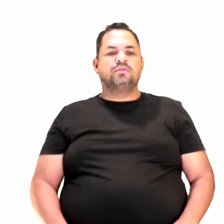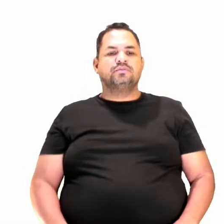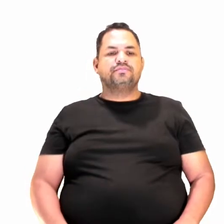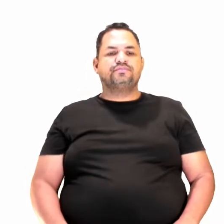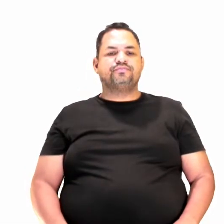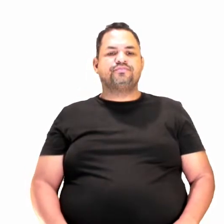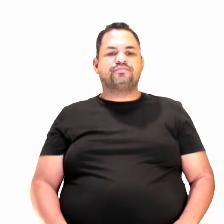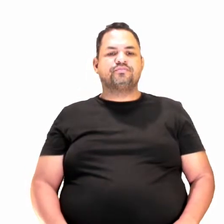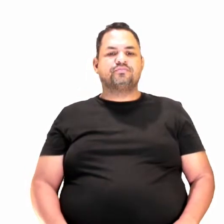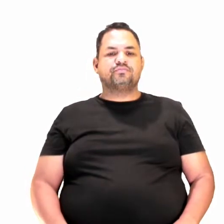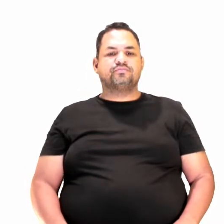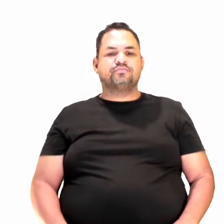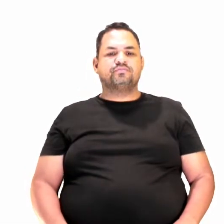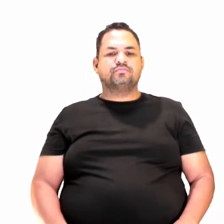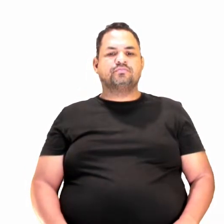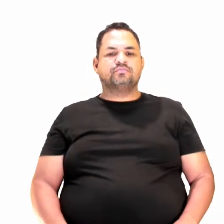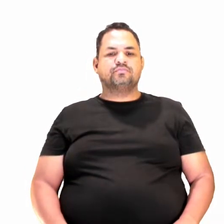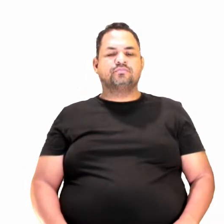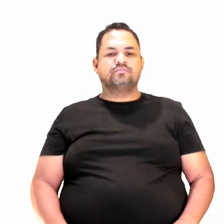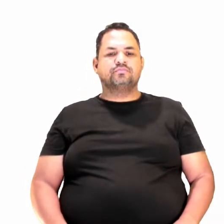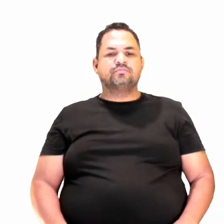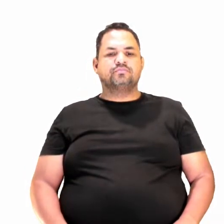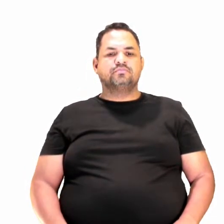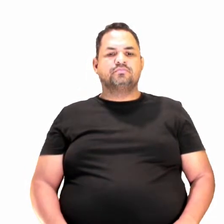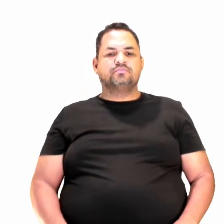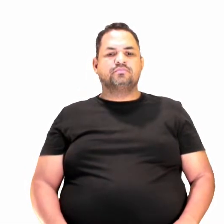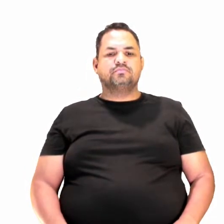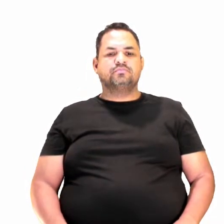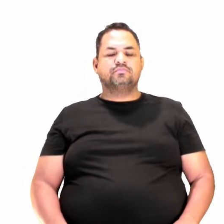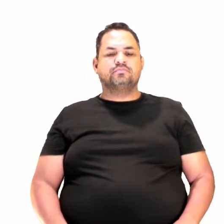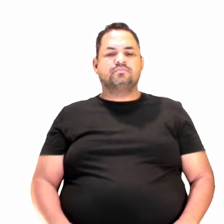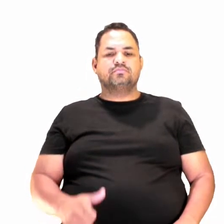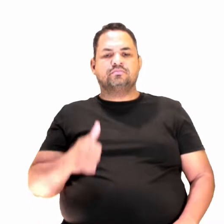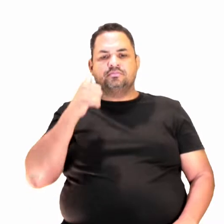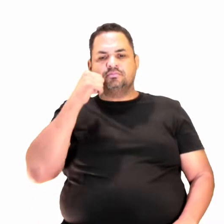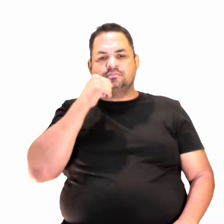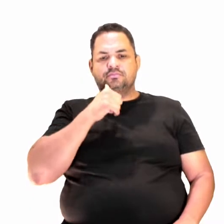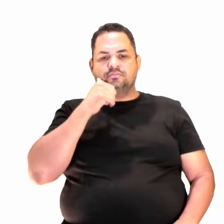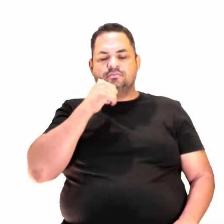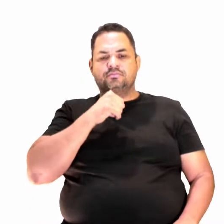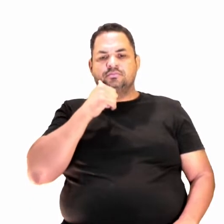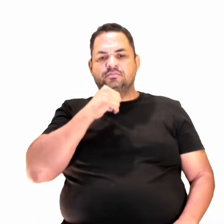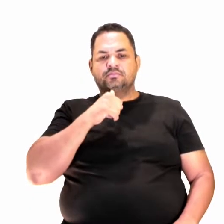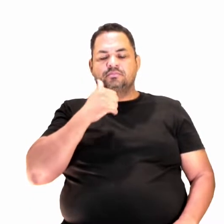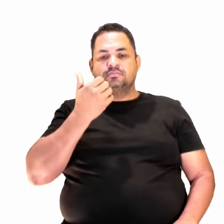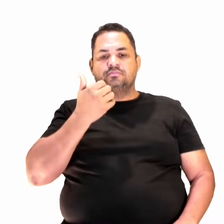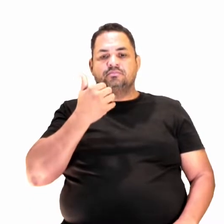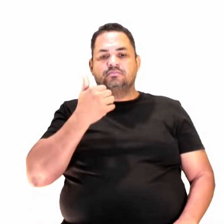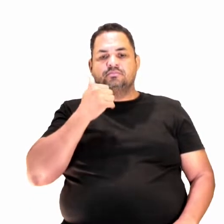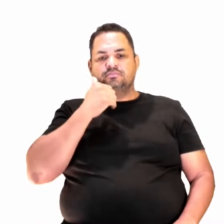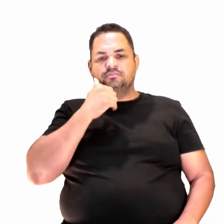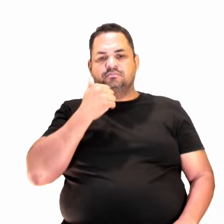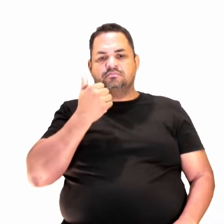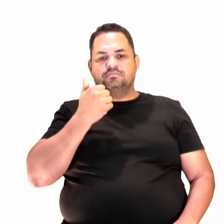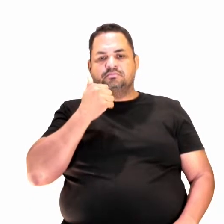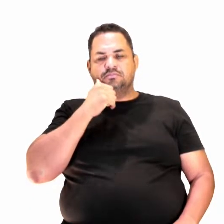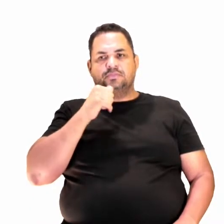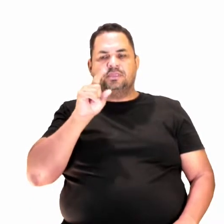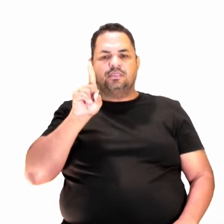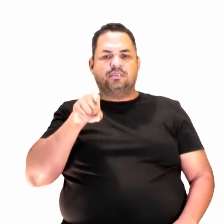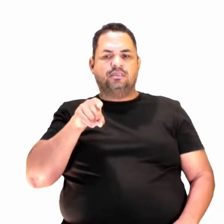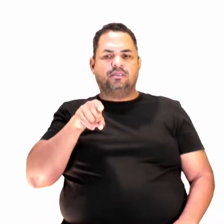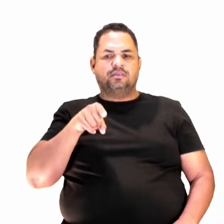é exatamente tall, né? Acho que mais de 1,70 que fica tall. Really, I'd say she's slim. Slim